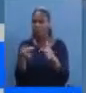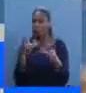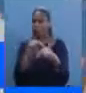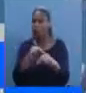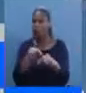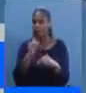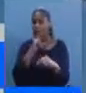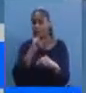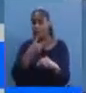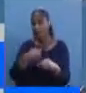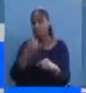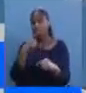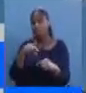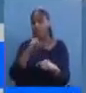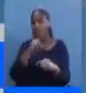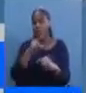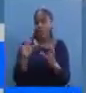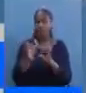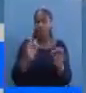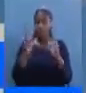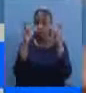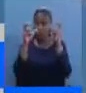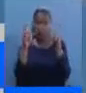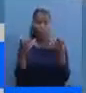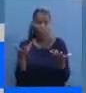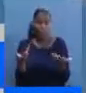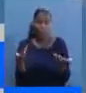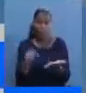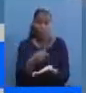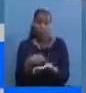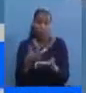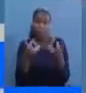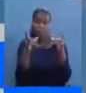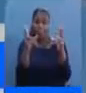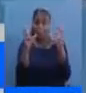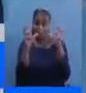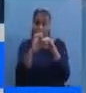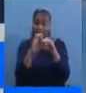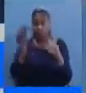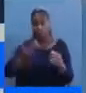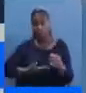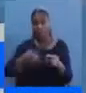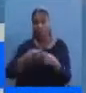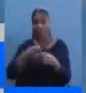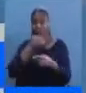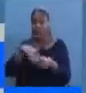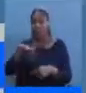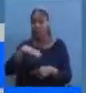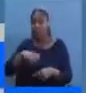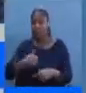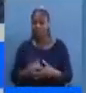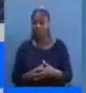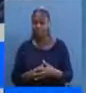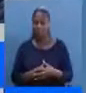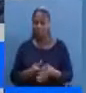hipótese de virmos a tratar as questões contundentes de matéria de direitos e interesses da Polícia Nacional de Cabo Verde. Conversar